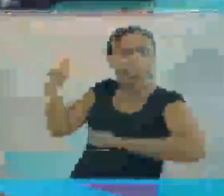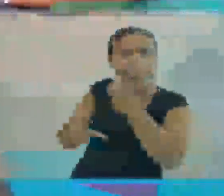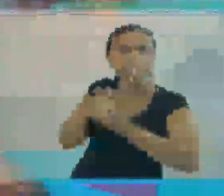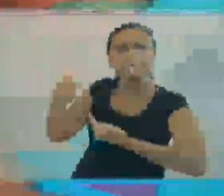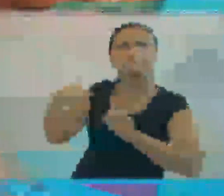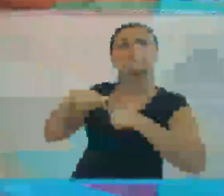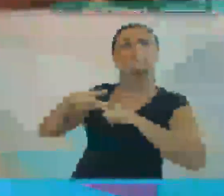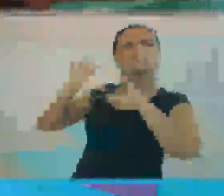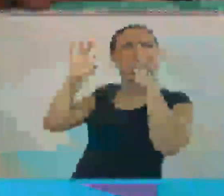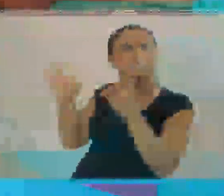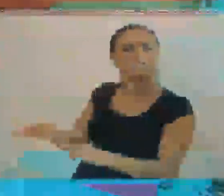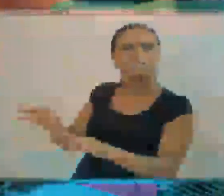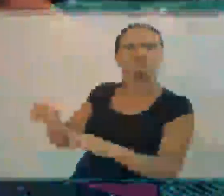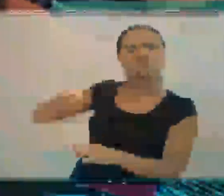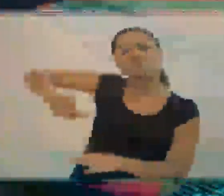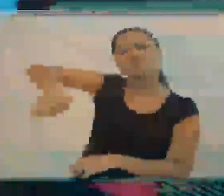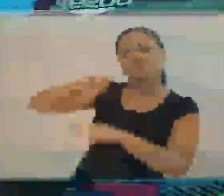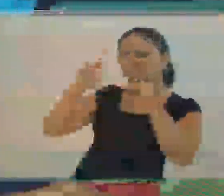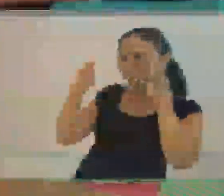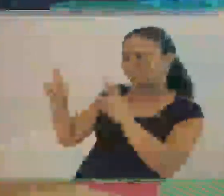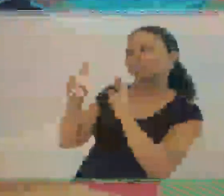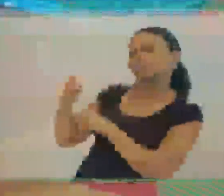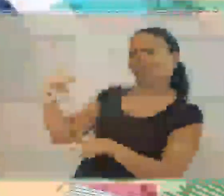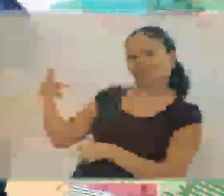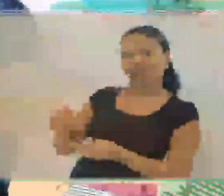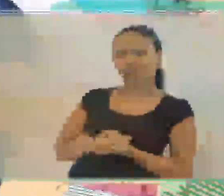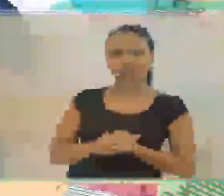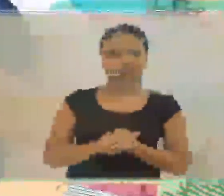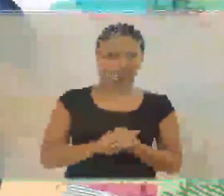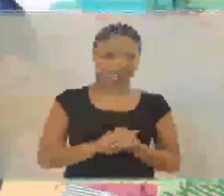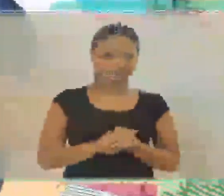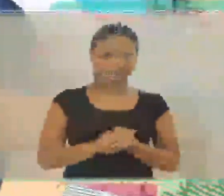gente sempre está tentando diminuir